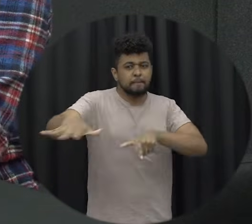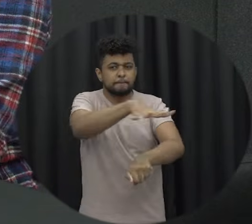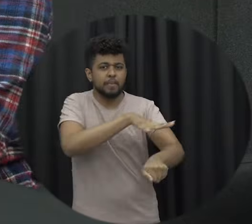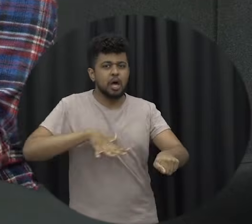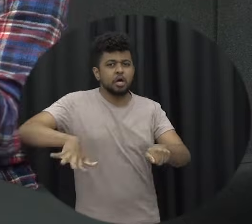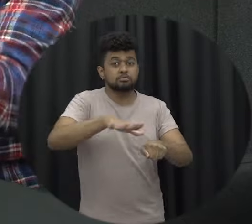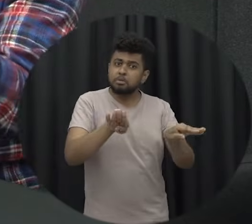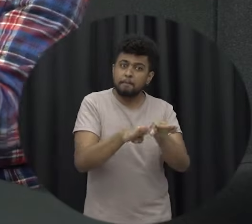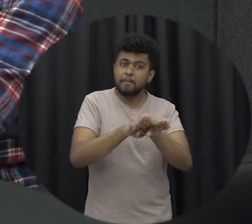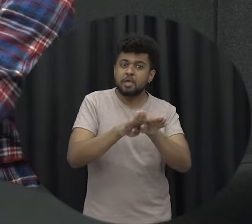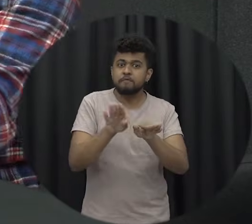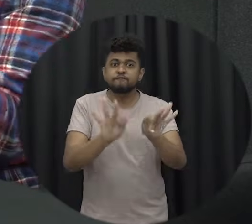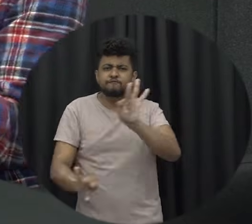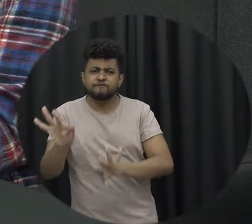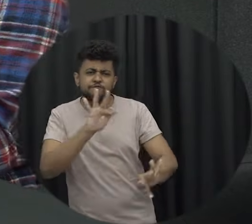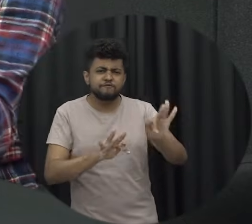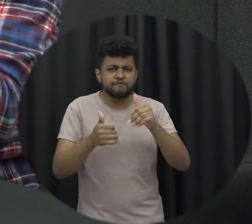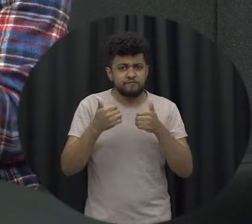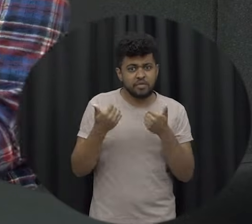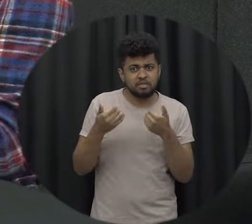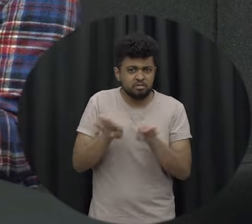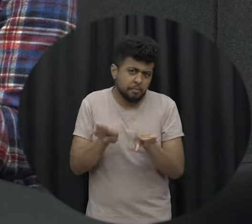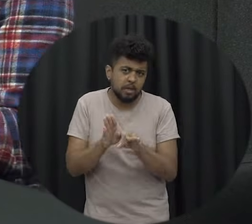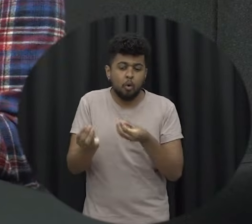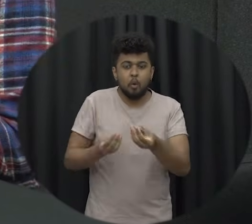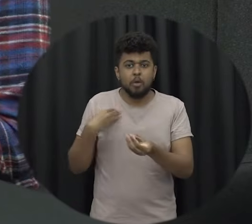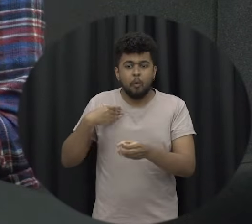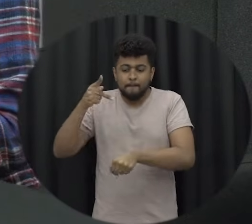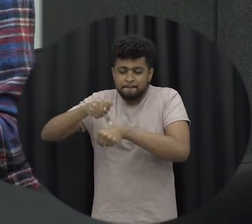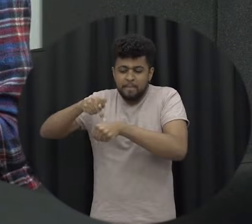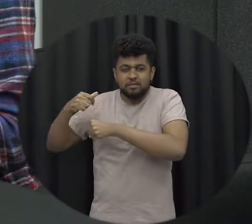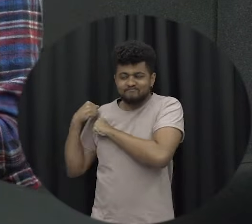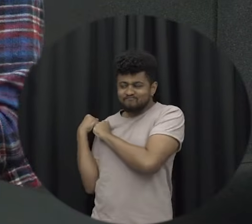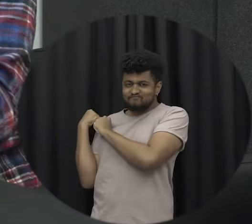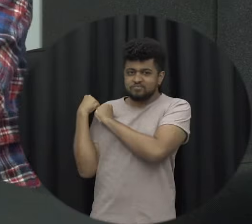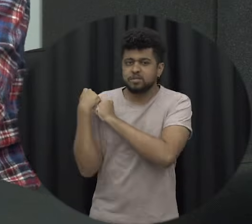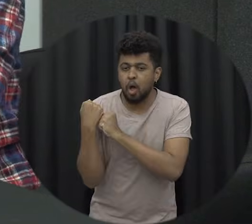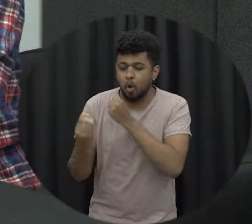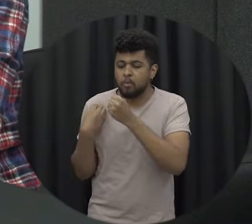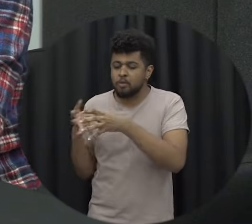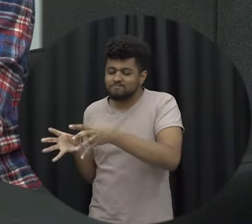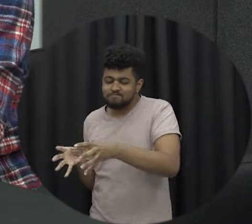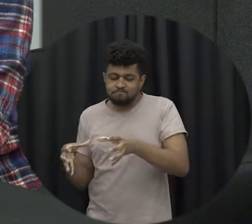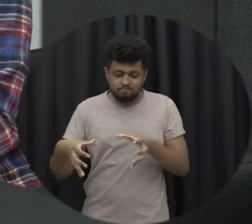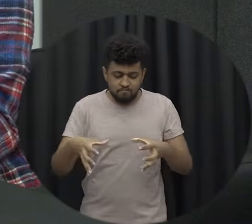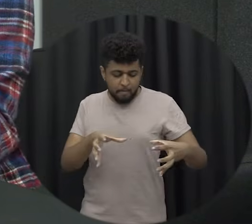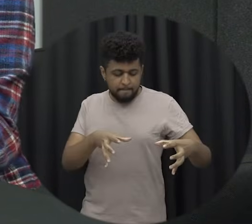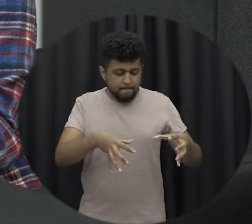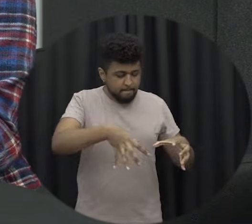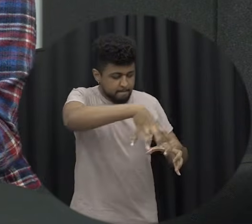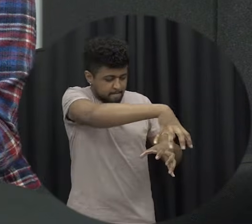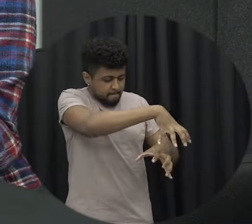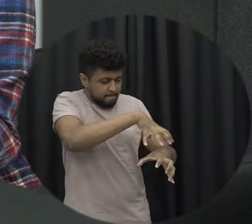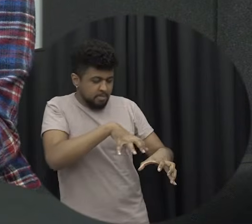carrego essas pedras, como é que eu disponho essas pedras de uma determinada forma, né, então tudo isso é